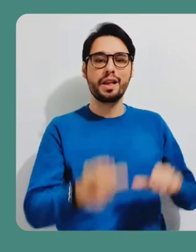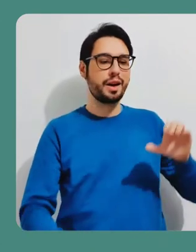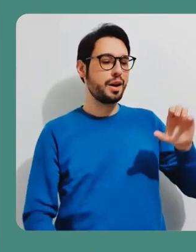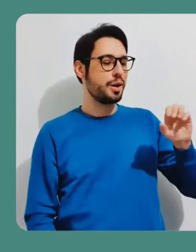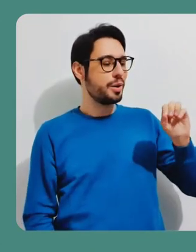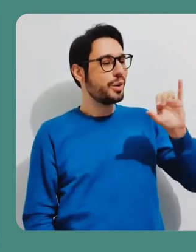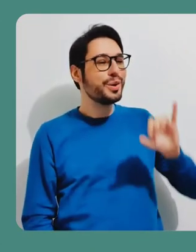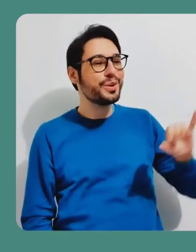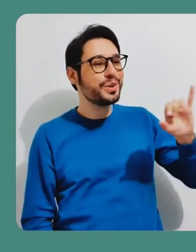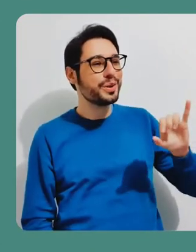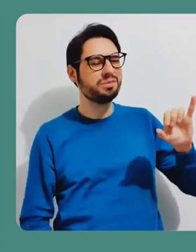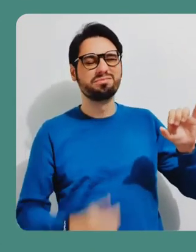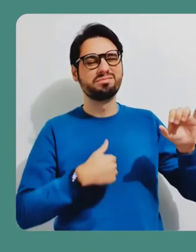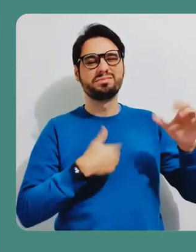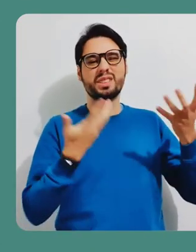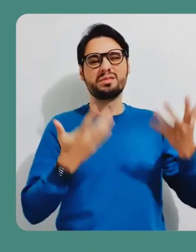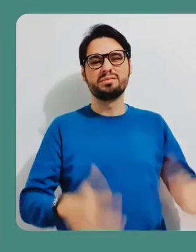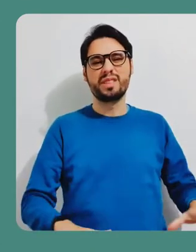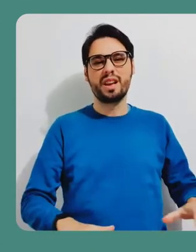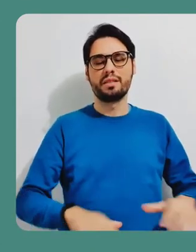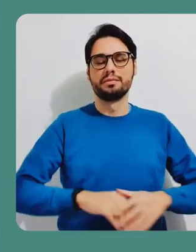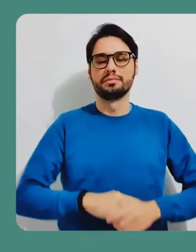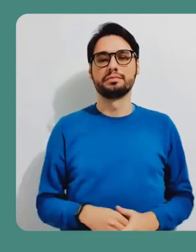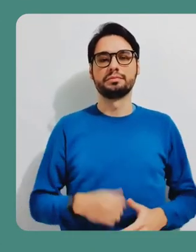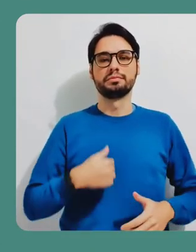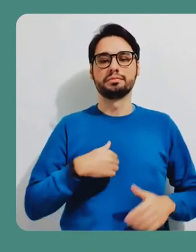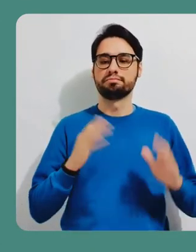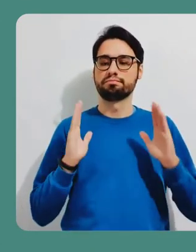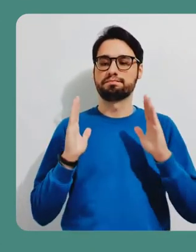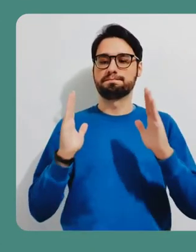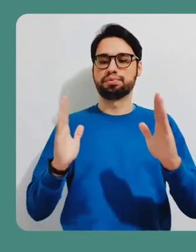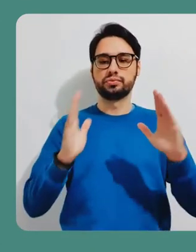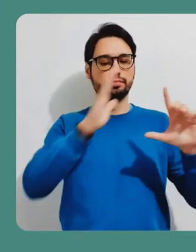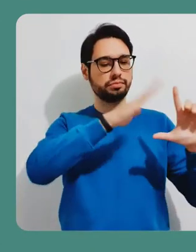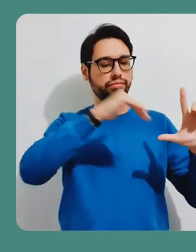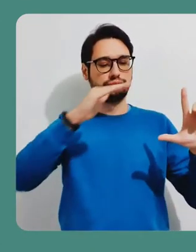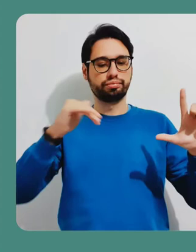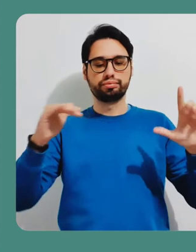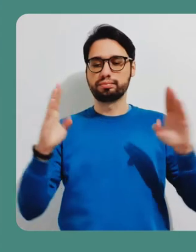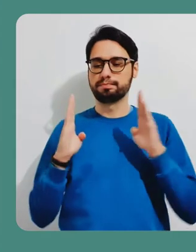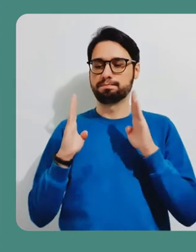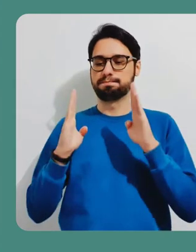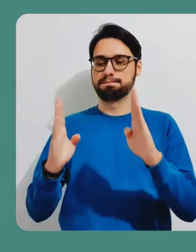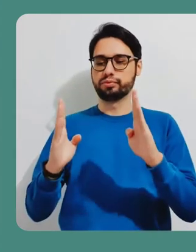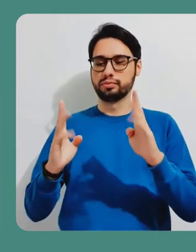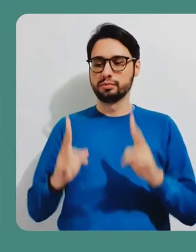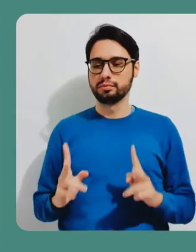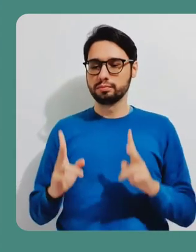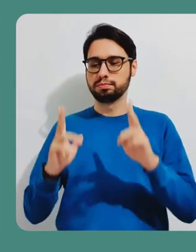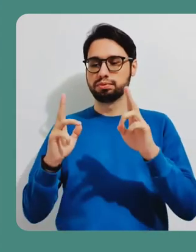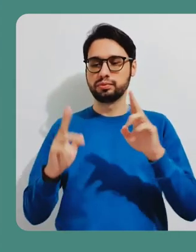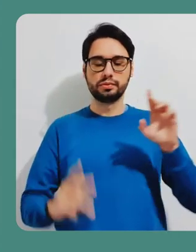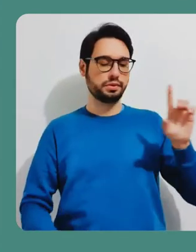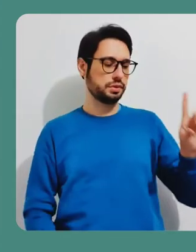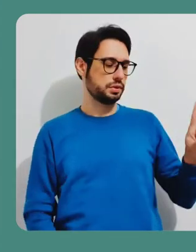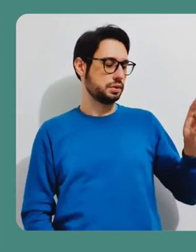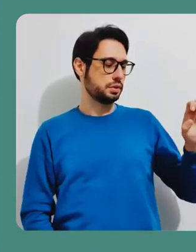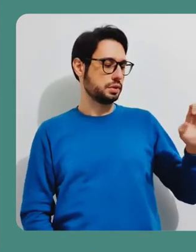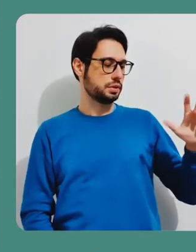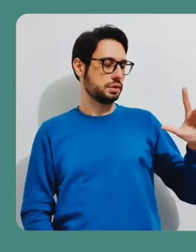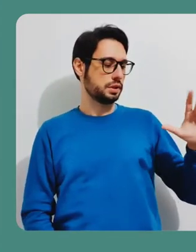olá olá seja bem-vindo eu quero que o podcast começa apenas em seja bem-vindo eu quero que ele começa daqui igual